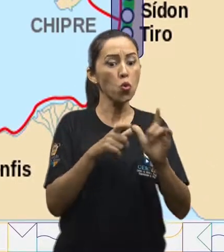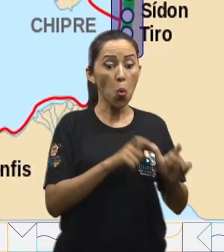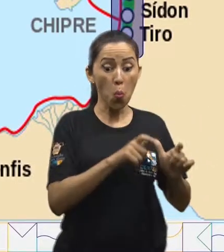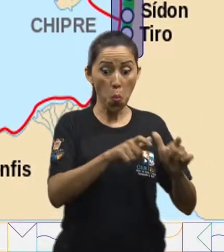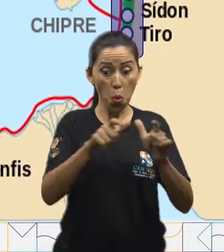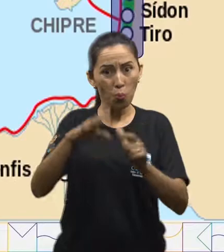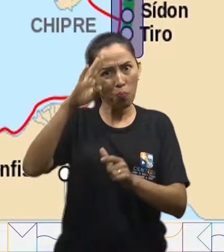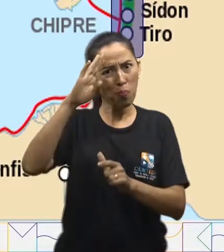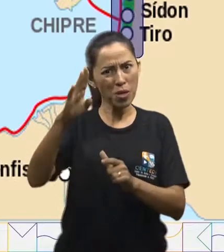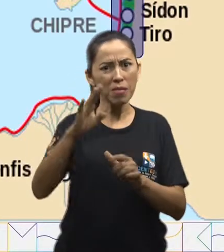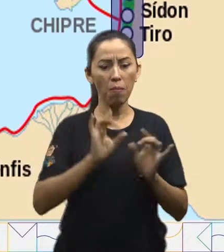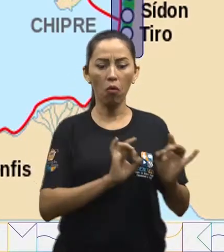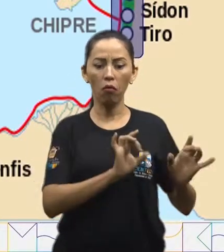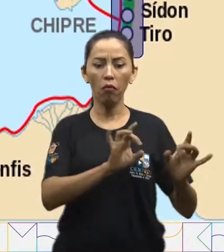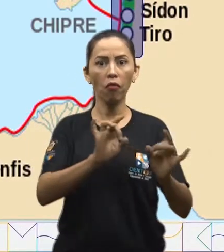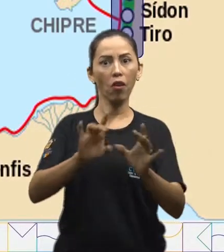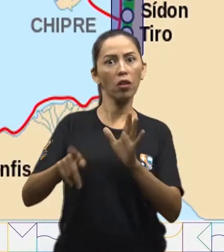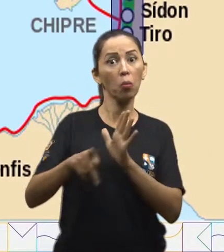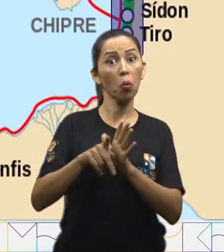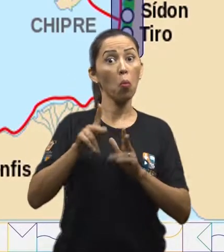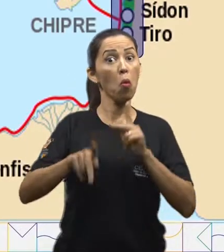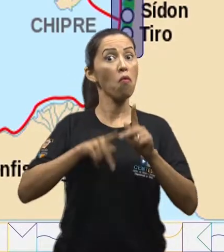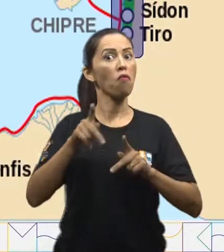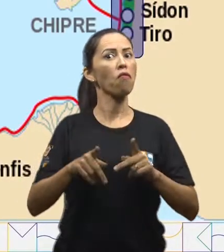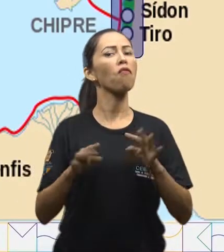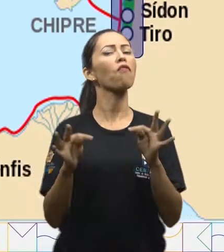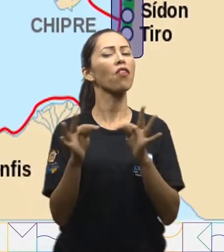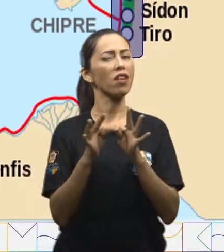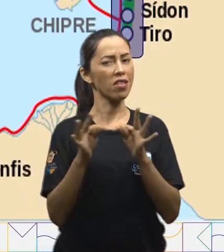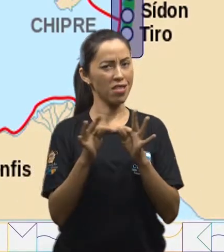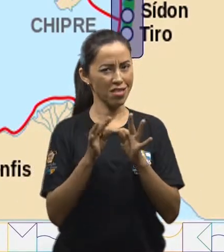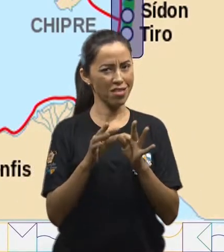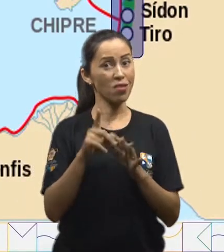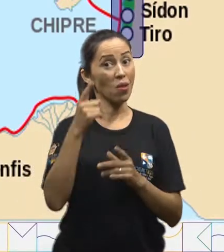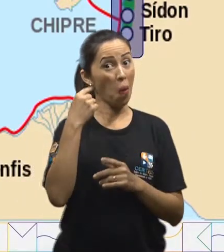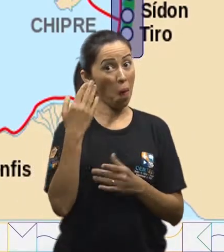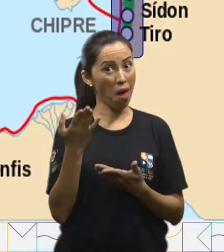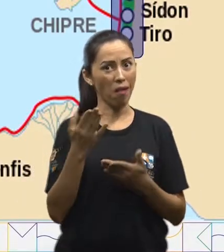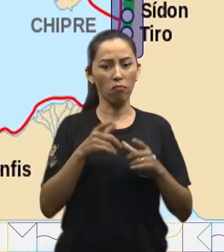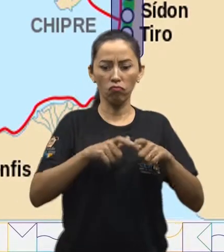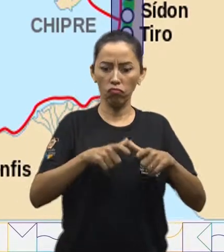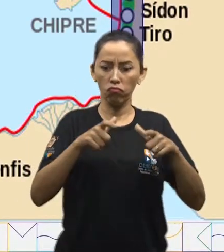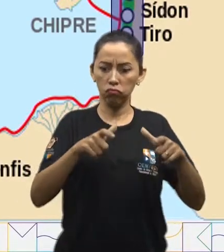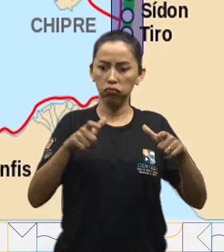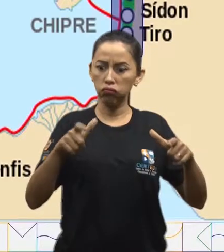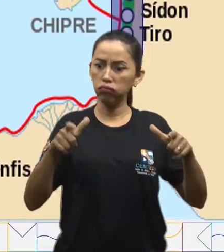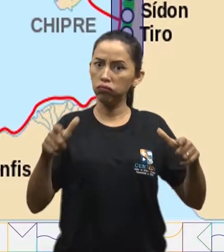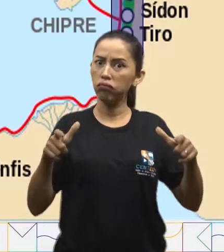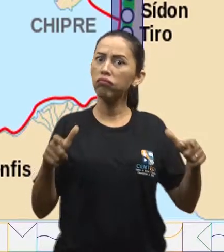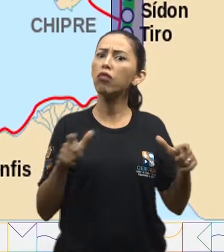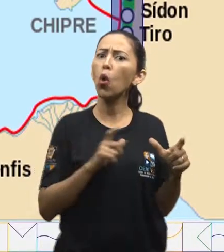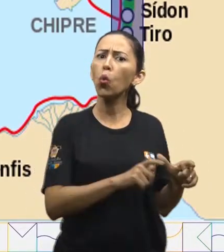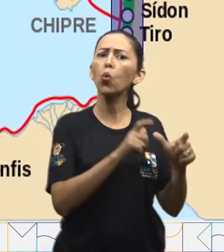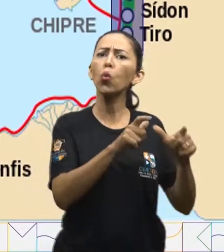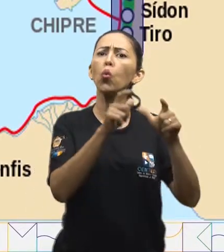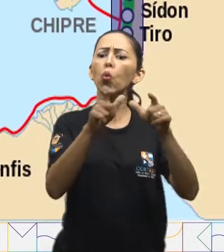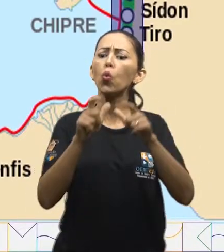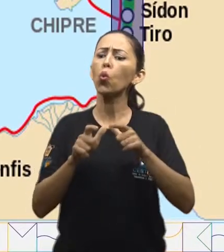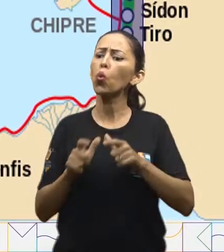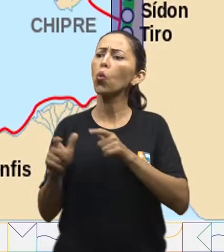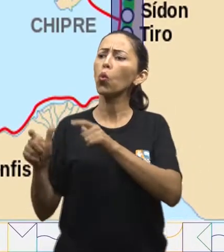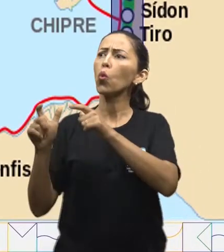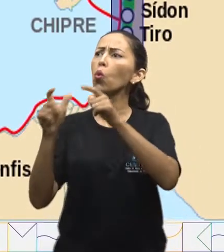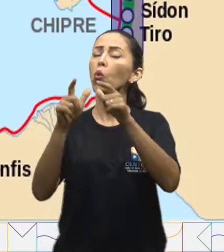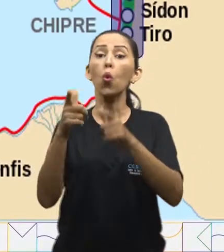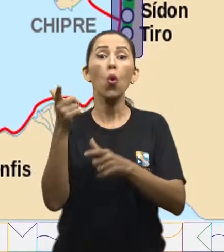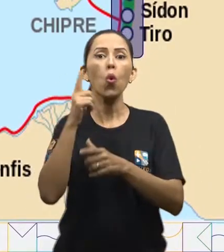dos fenícios. Observe o quanto eles avançaram sobre diversas regiões no mar Mediterrâneo, alcançando